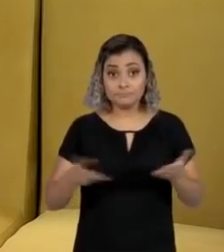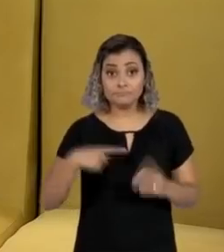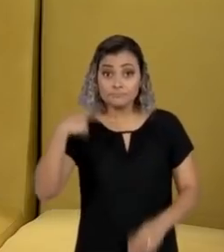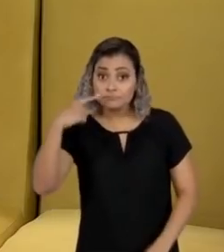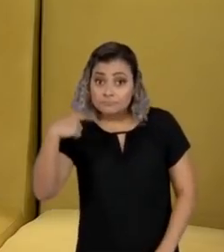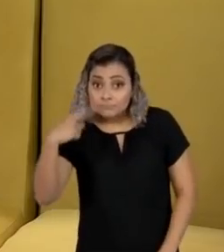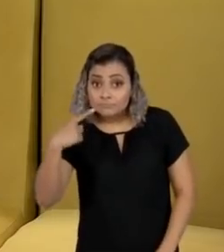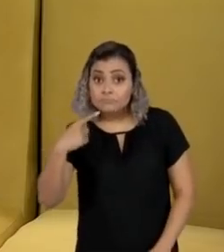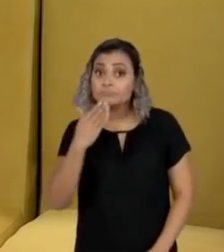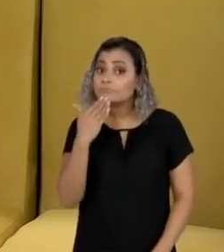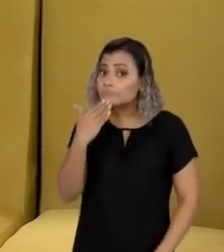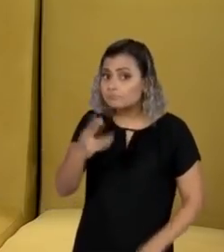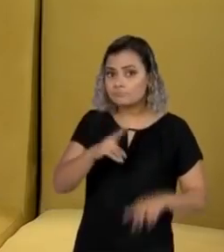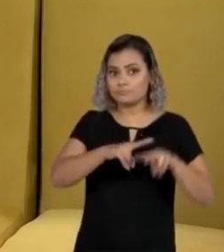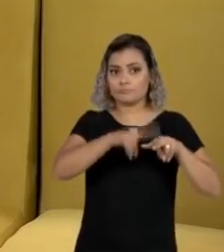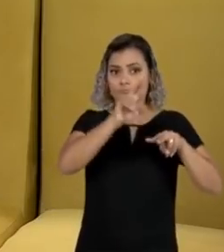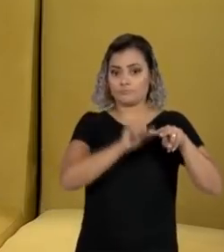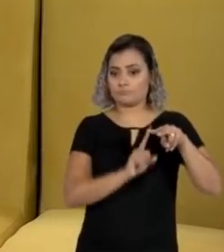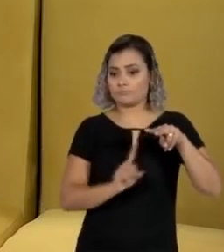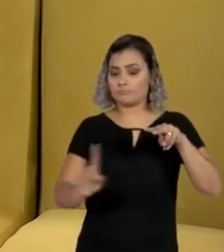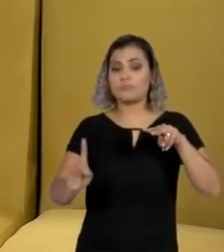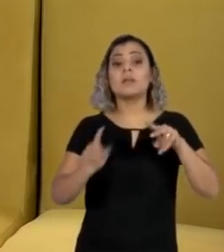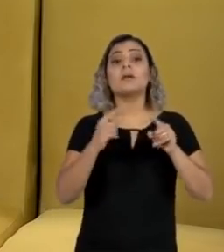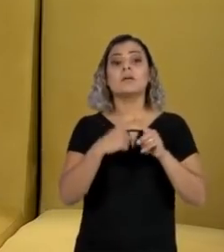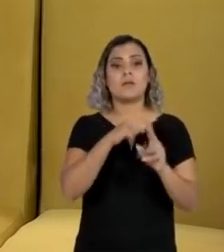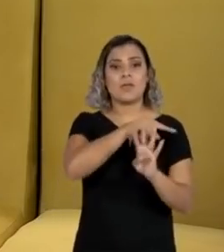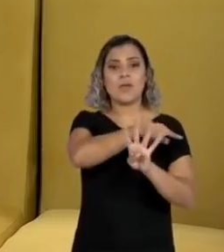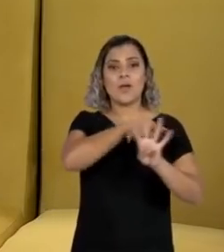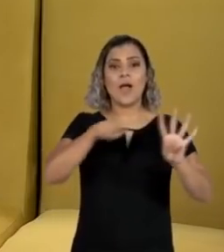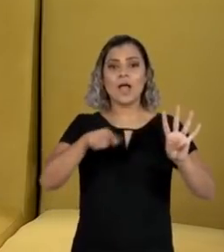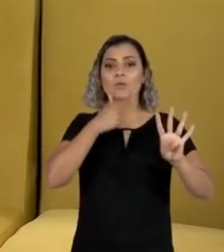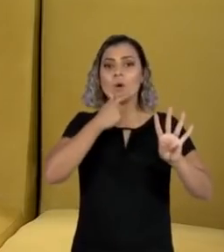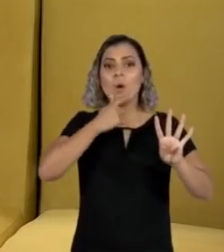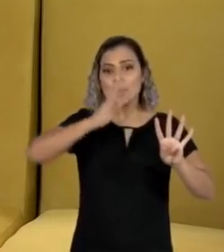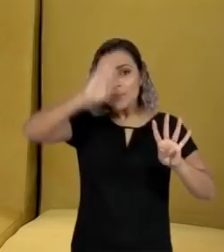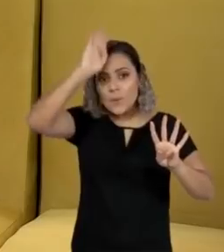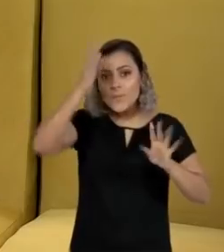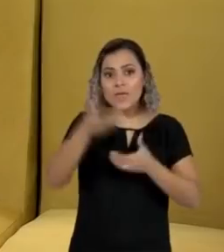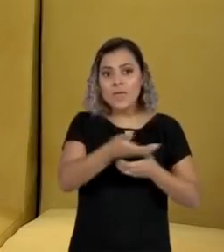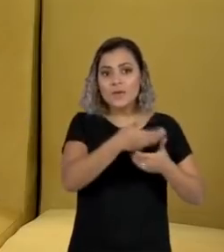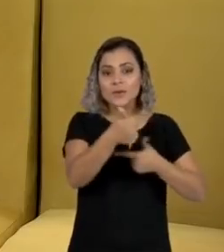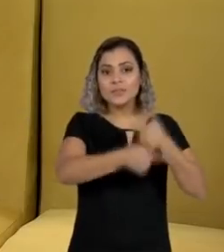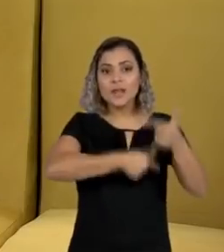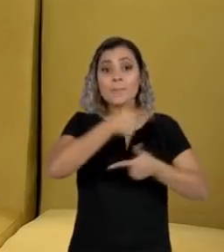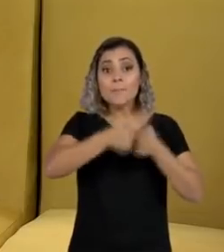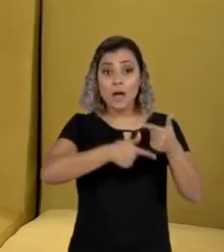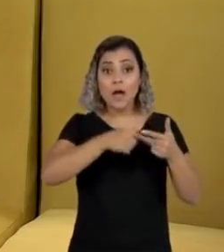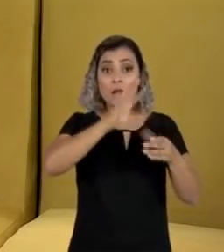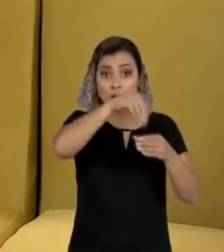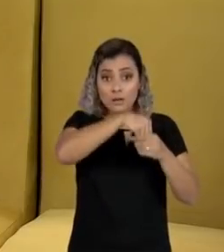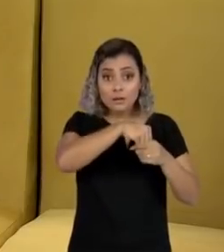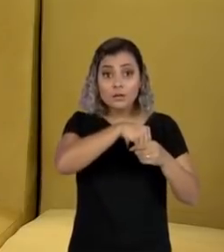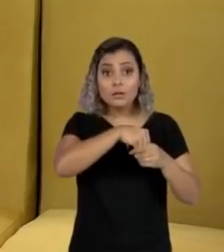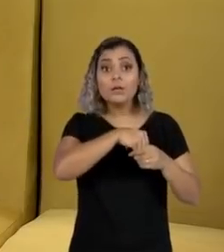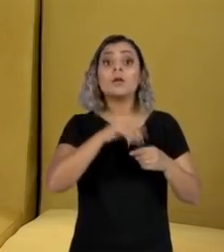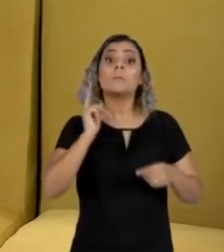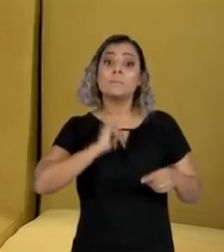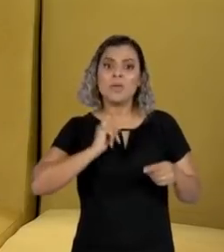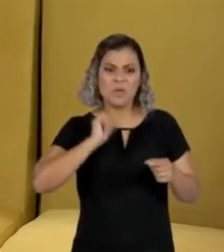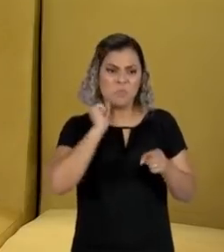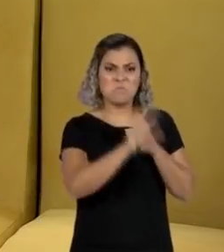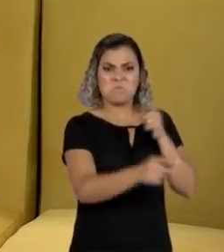habeas corpus para os 4 brigadistas de Alter do Chão presos acusados de provocar incêndio em uma área de